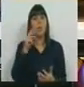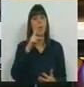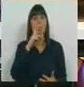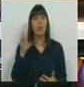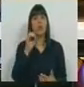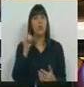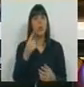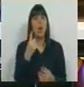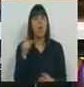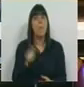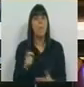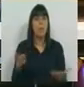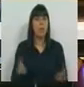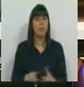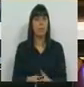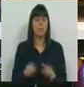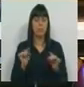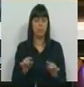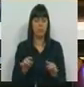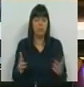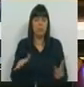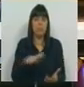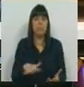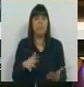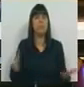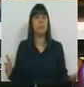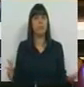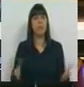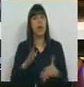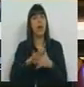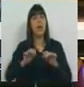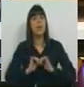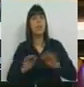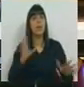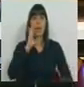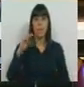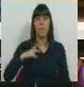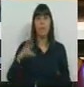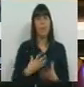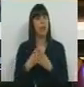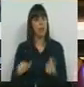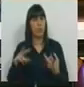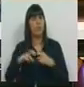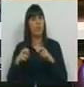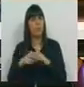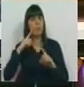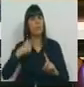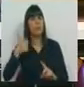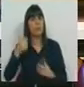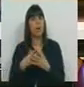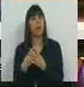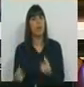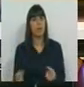de juros Euribor a um mês. E nessa circunstância, portanto, a carta circular do Banco de Portugal resolveu este problema de fundo